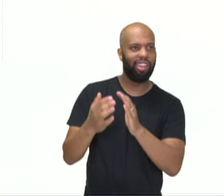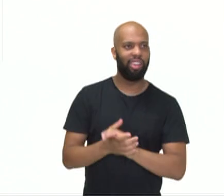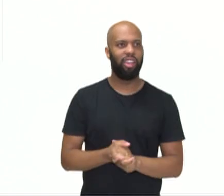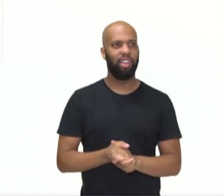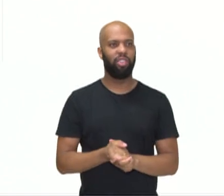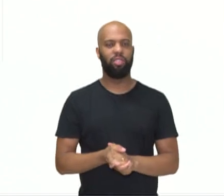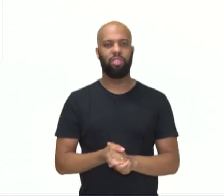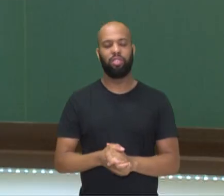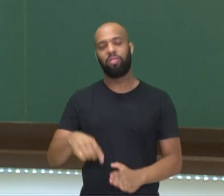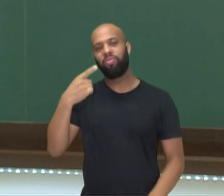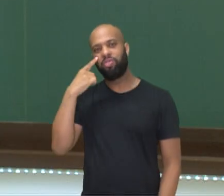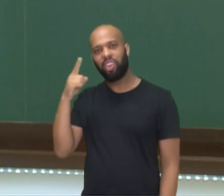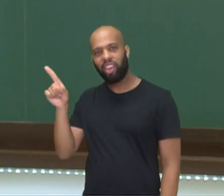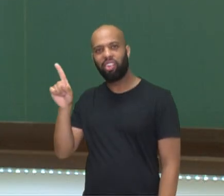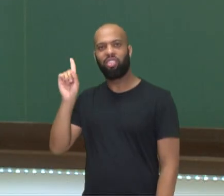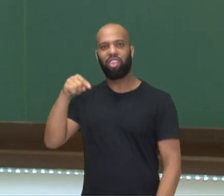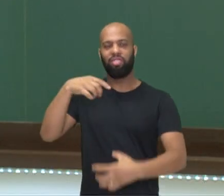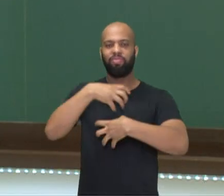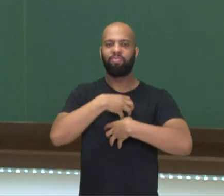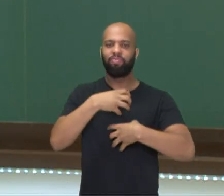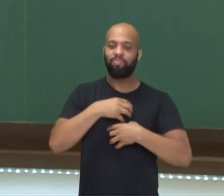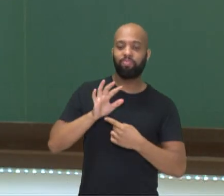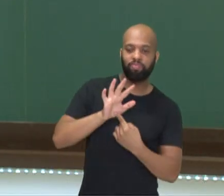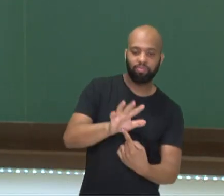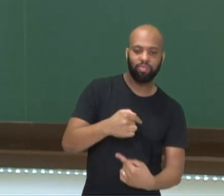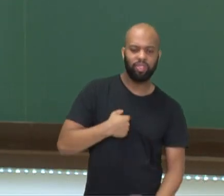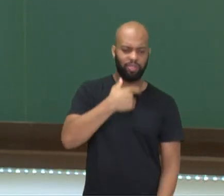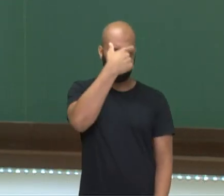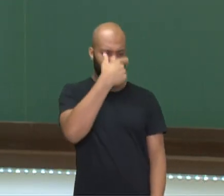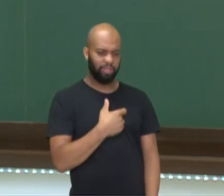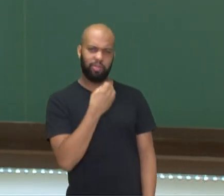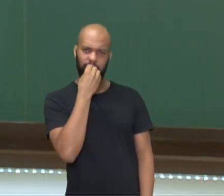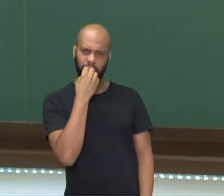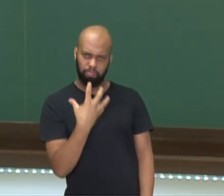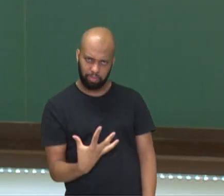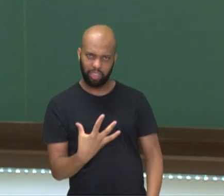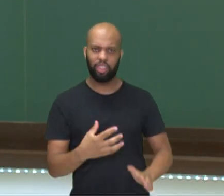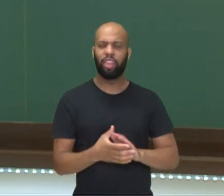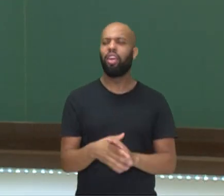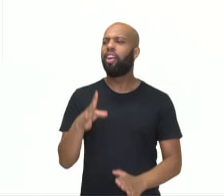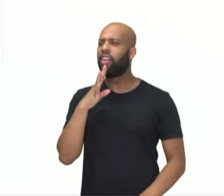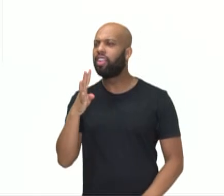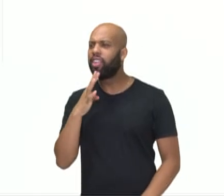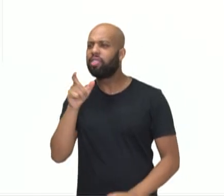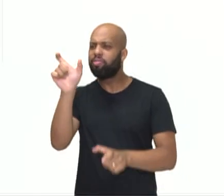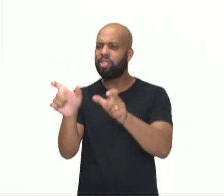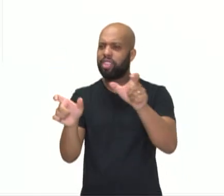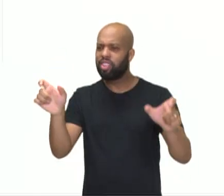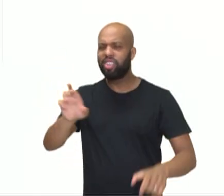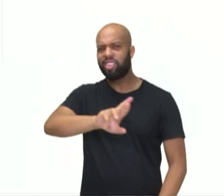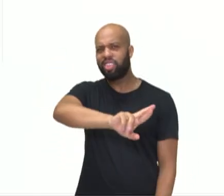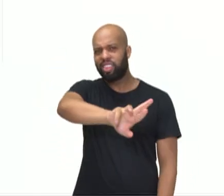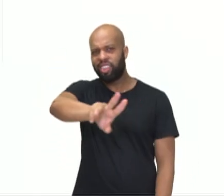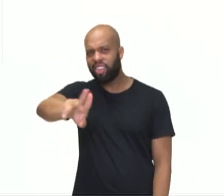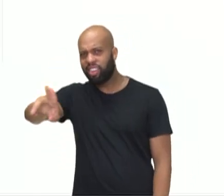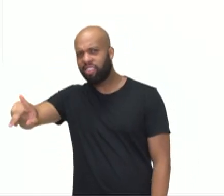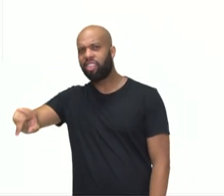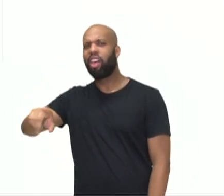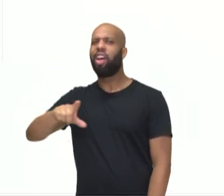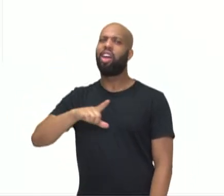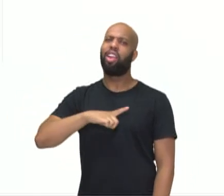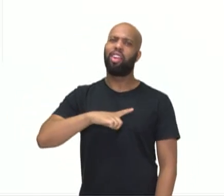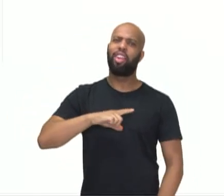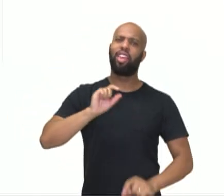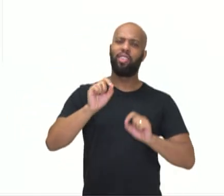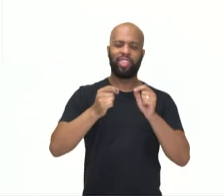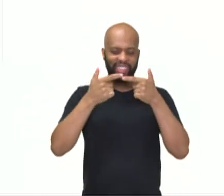como estás? Estou muito bem em Granada, he conocido muita gente na residência, são muito